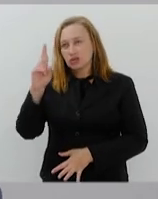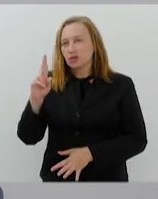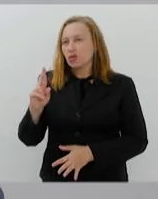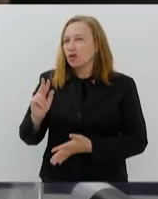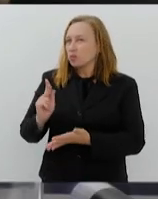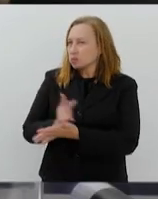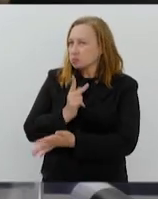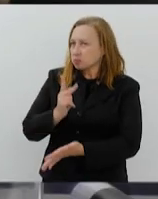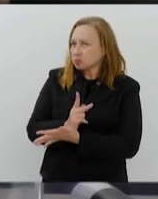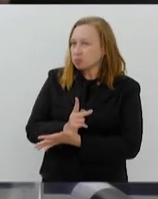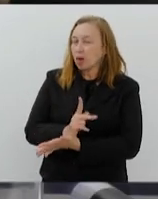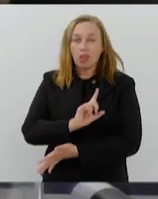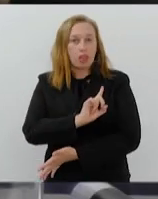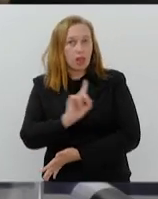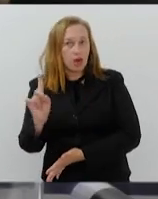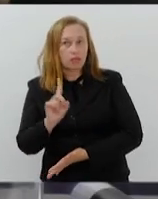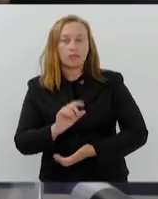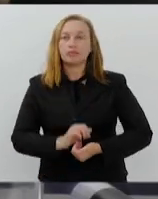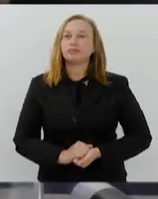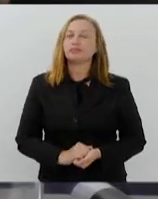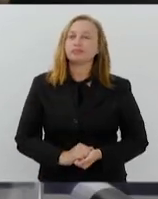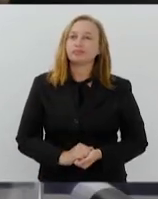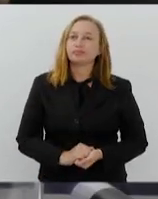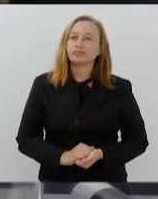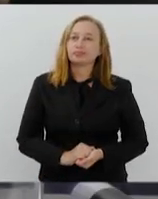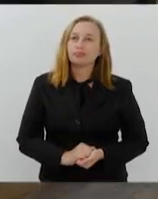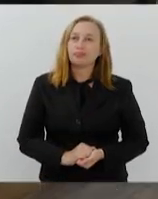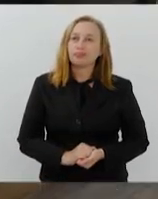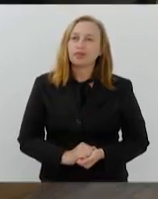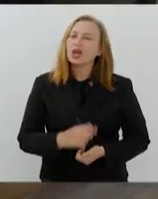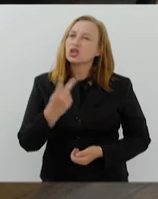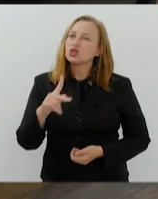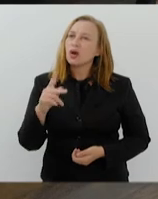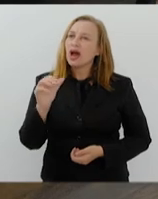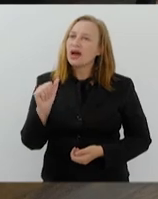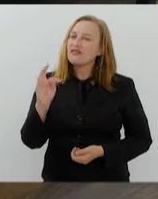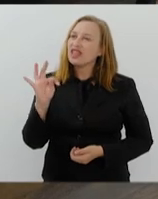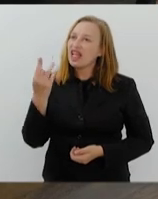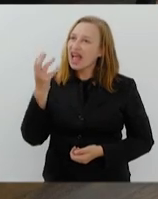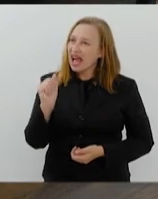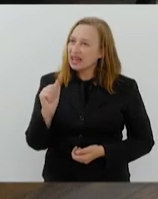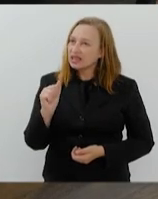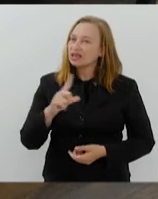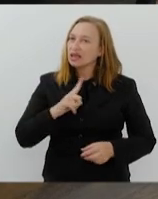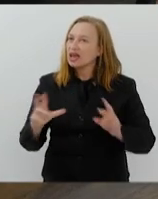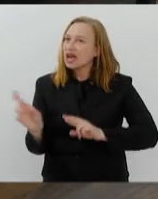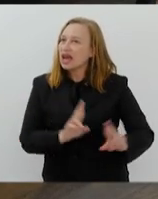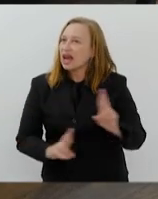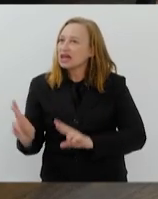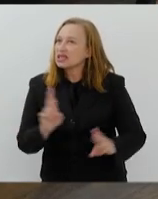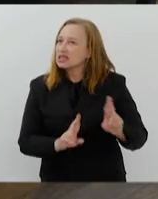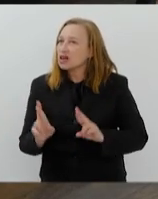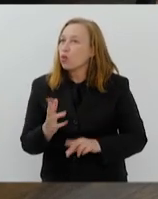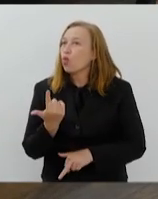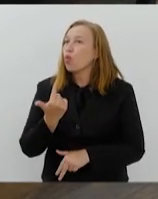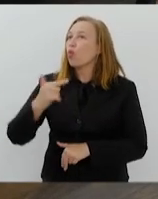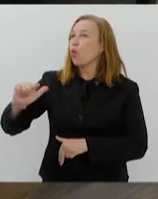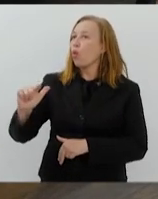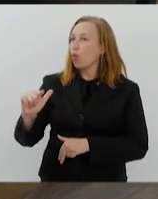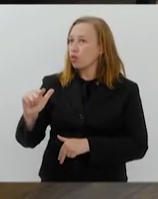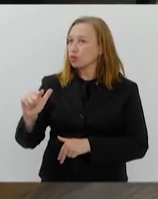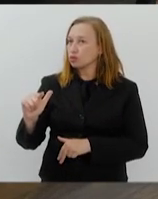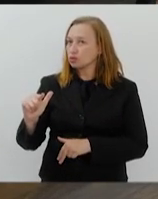acontecesse não a apresentação dela essa sua filhada ela tem alguma relação de parentesco com outro outra